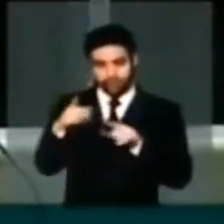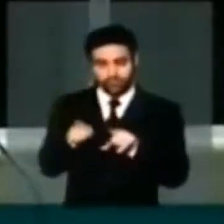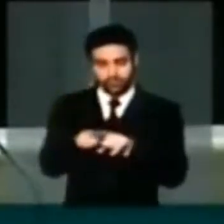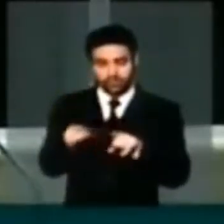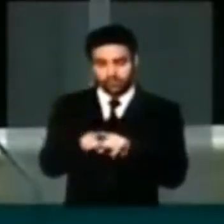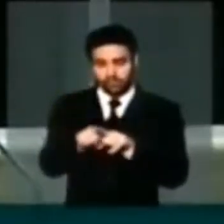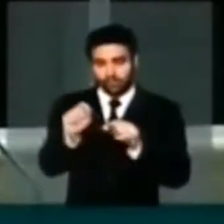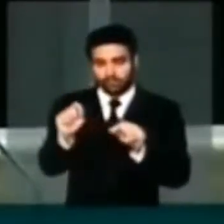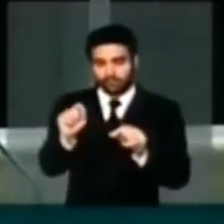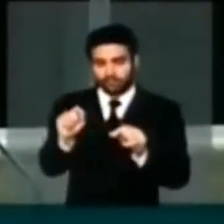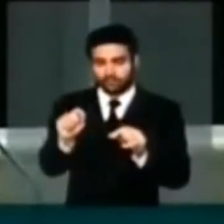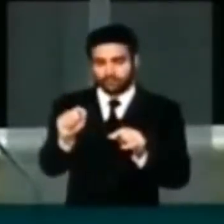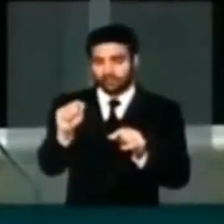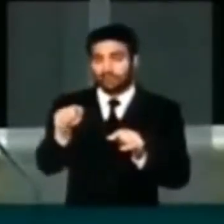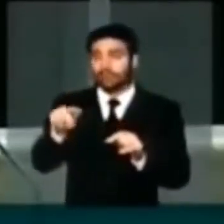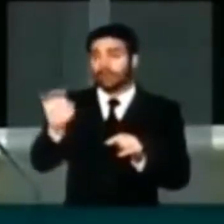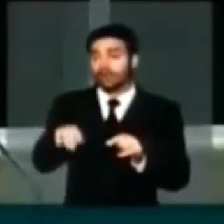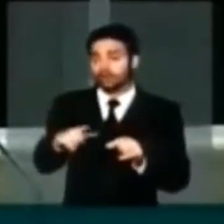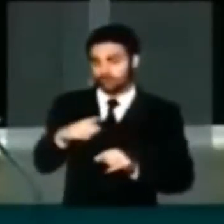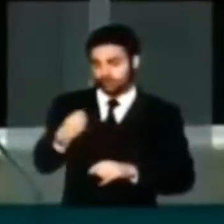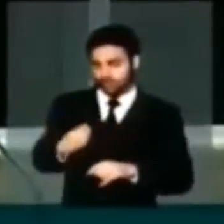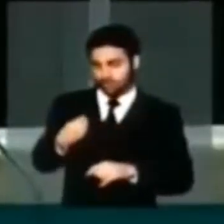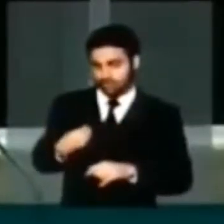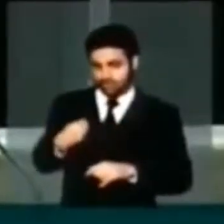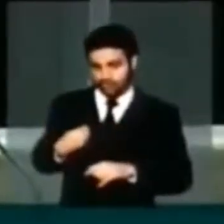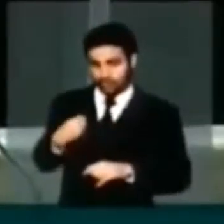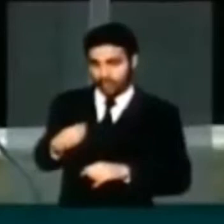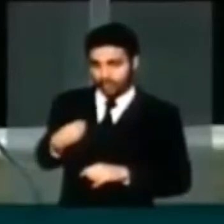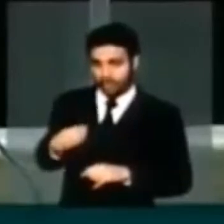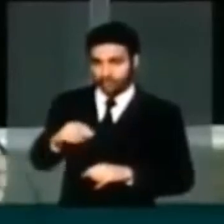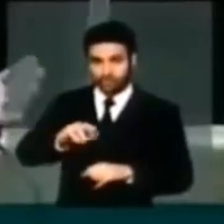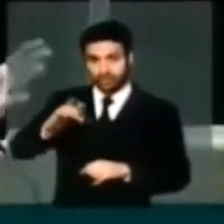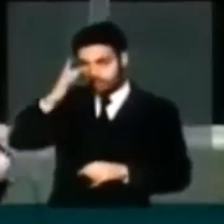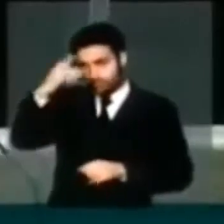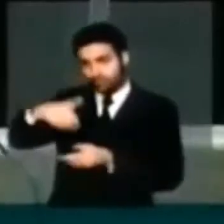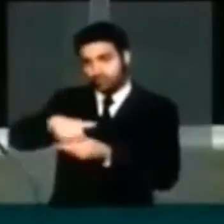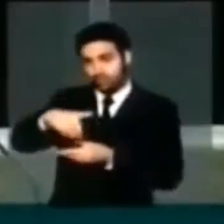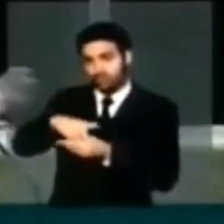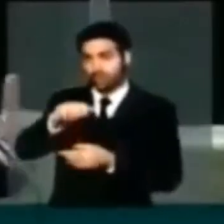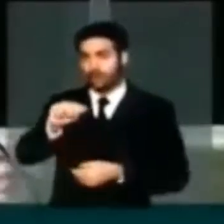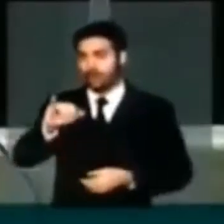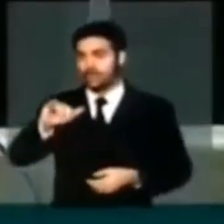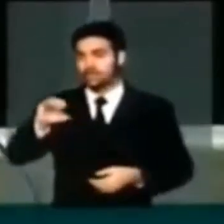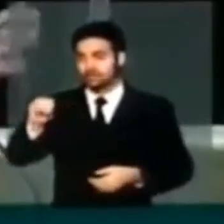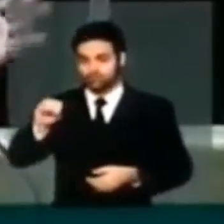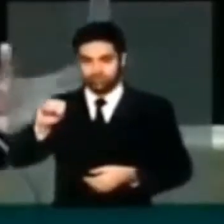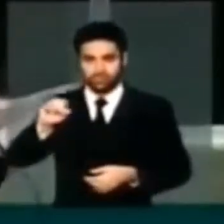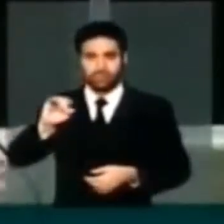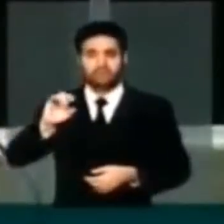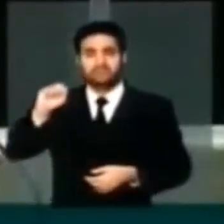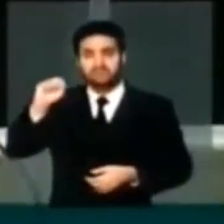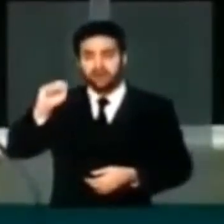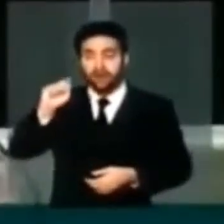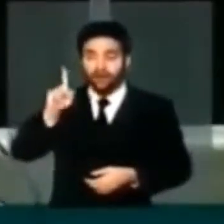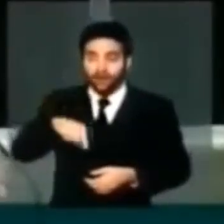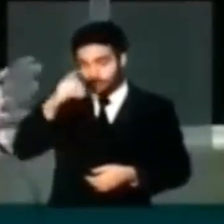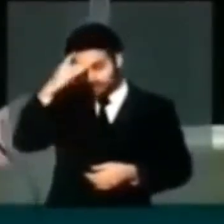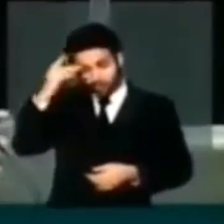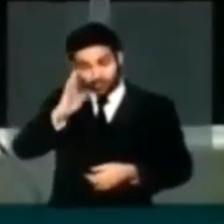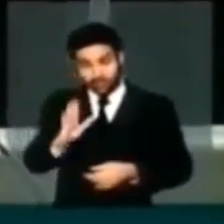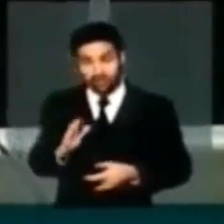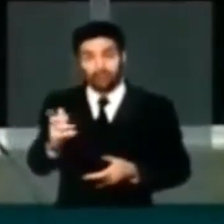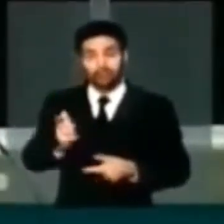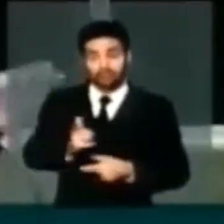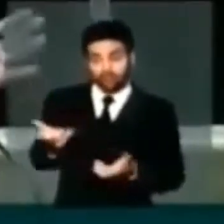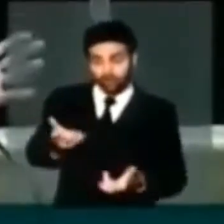tudo, que quem estavam lá nas ruas não eram eleitores do Aécio Neves, e sim pessoas, brasileiros, honestos, que querem